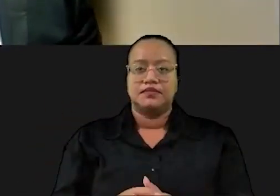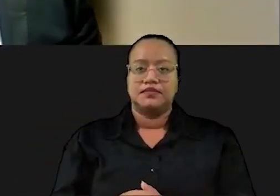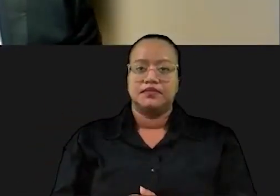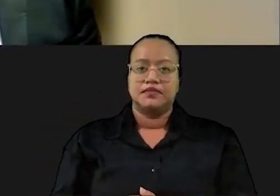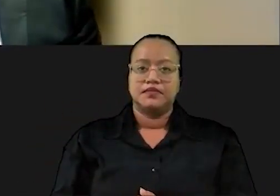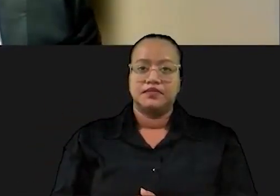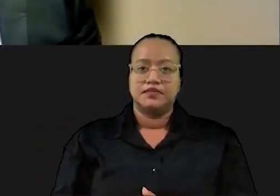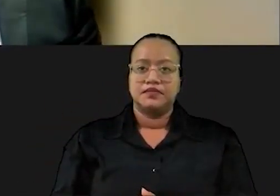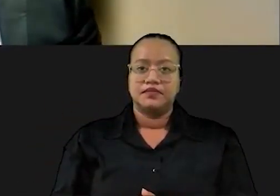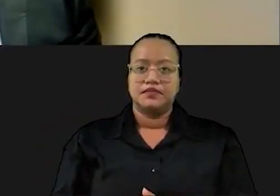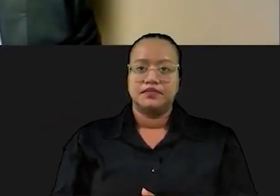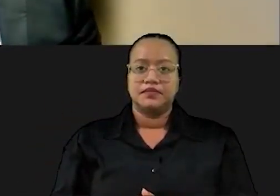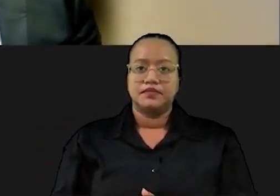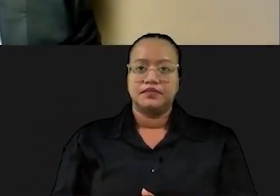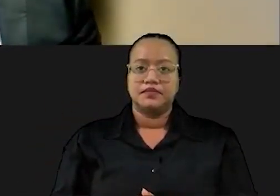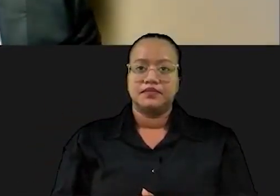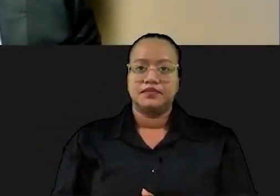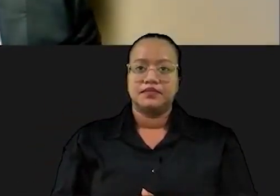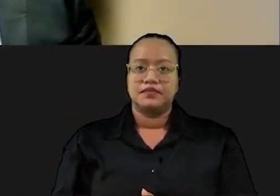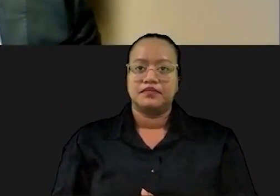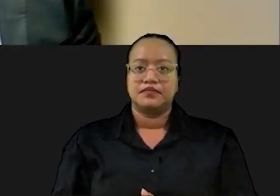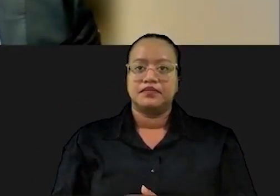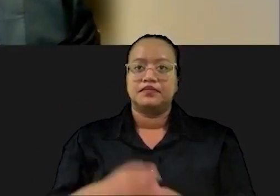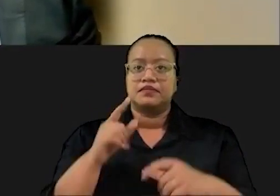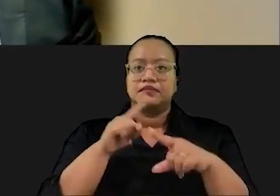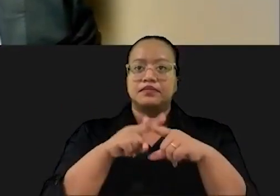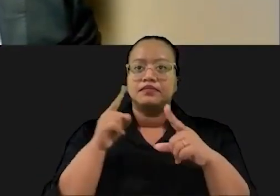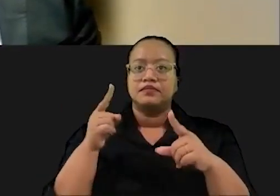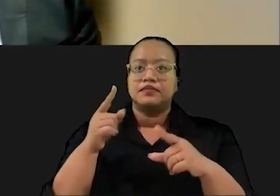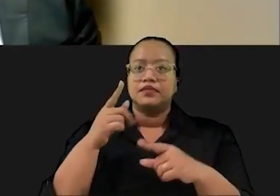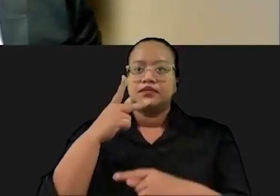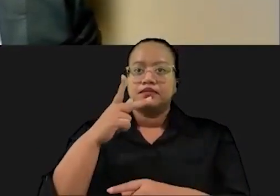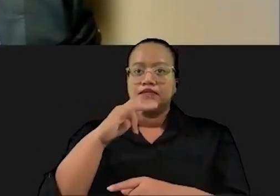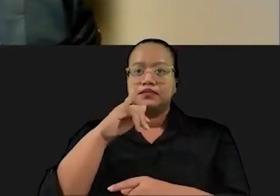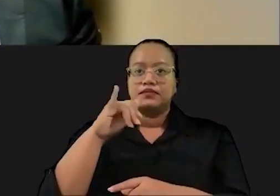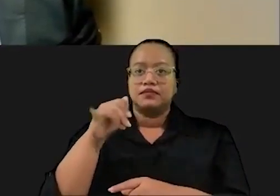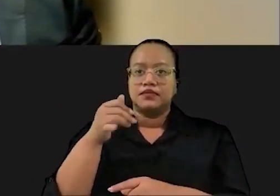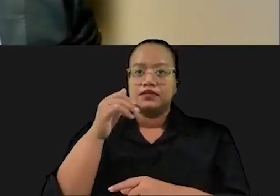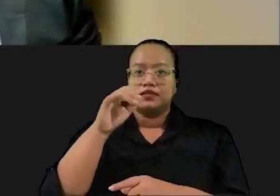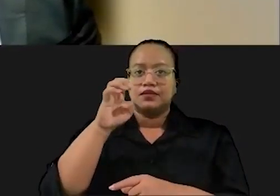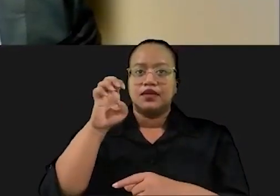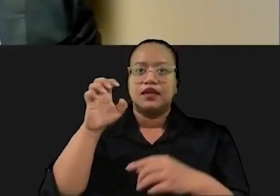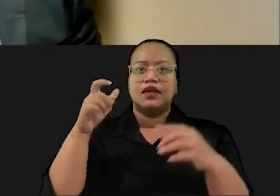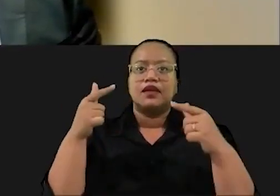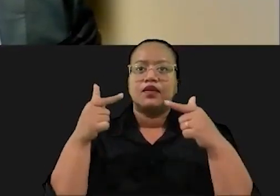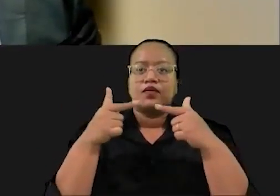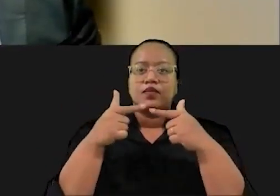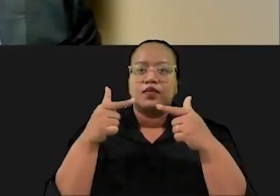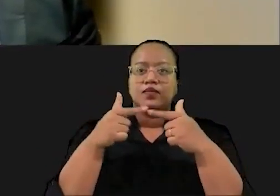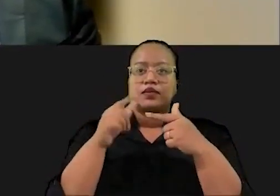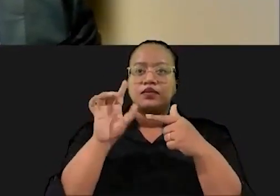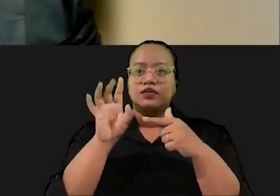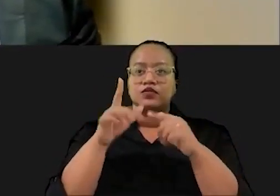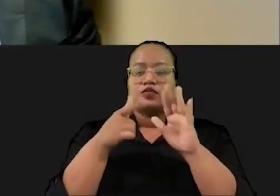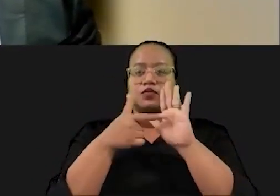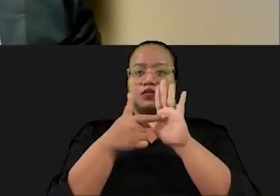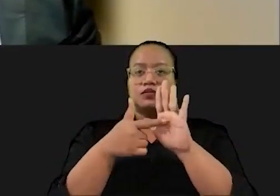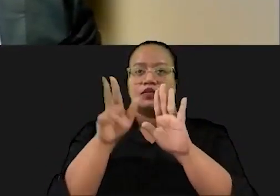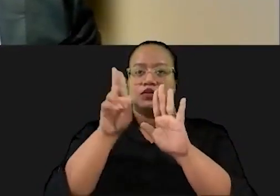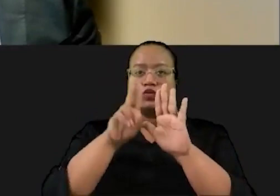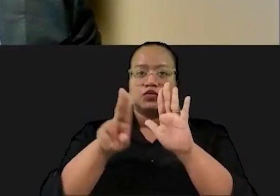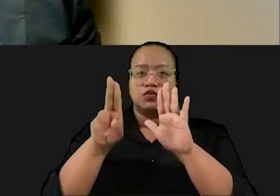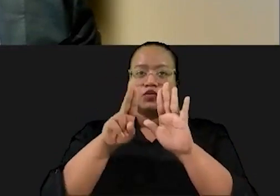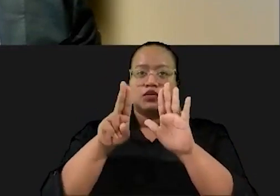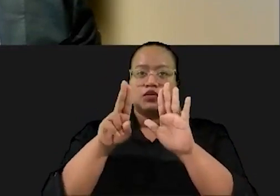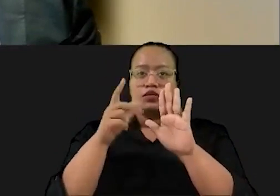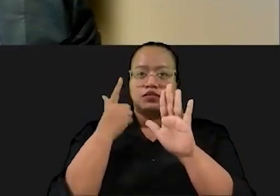Mas o PJE, na verdade, ele tem muito mais do que o painel do usuário. O painel do usuário é essa camadinha aqui. E